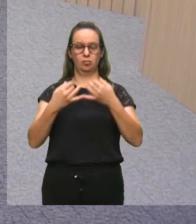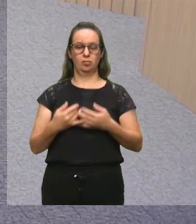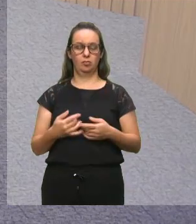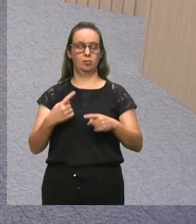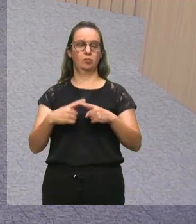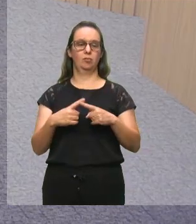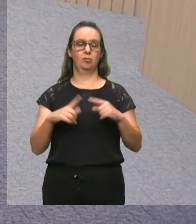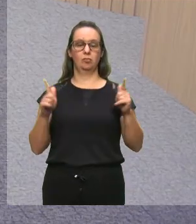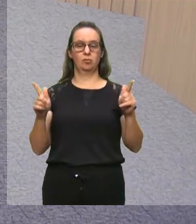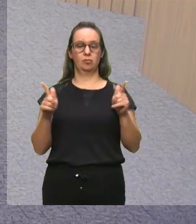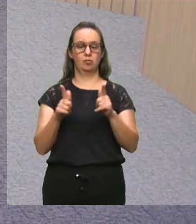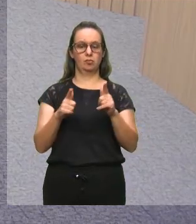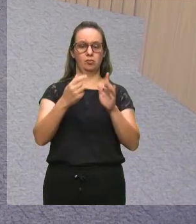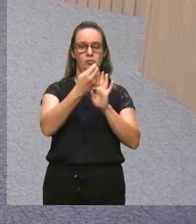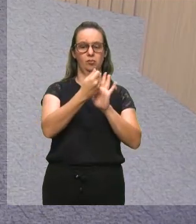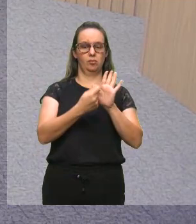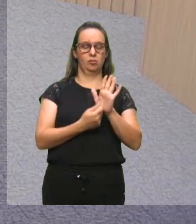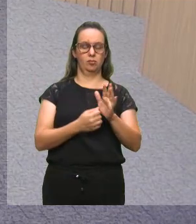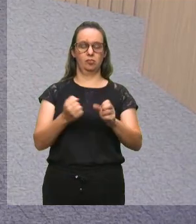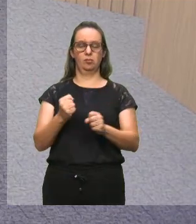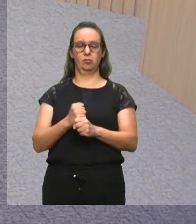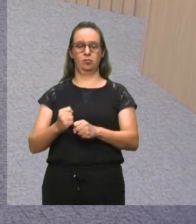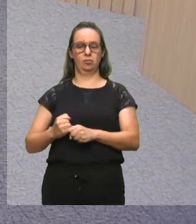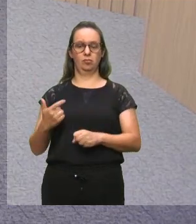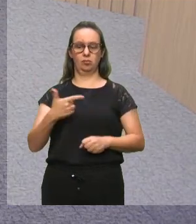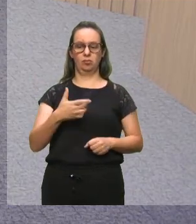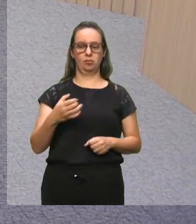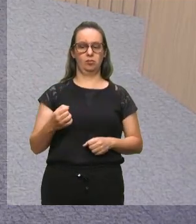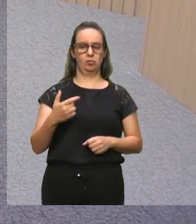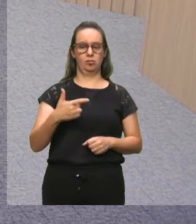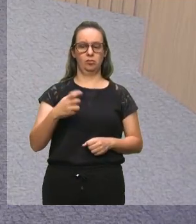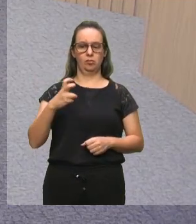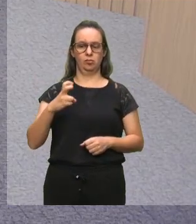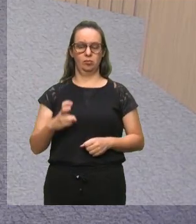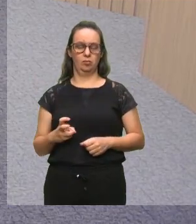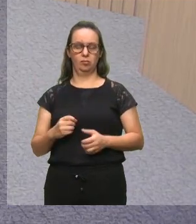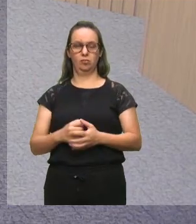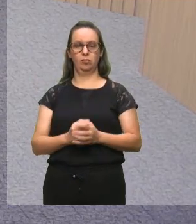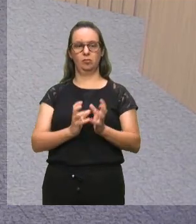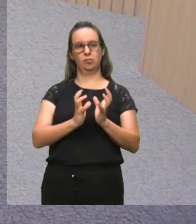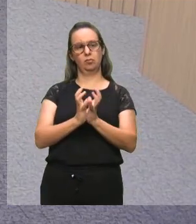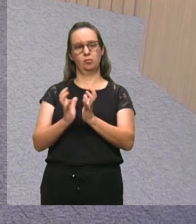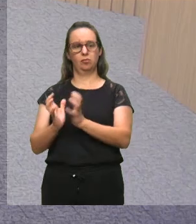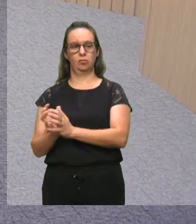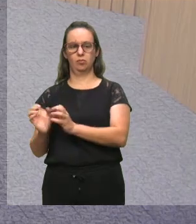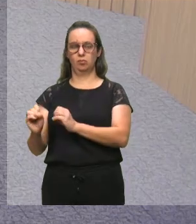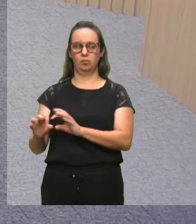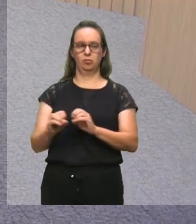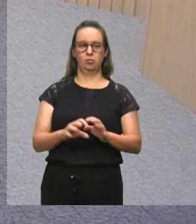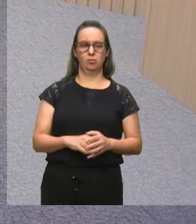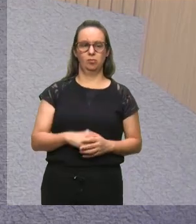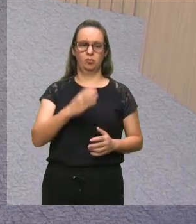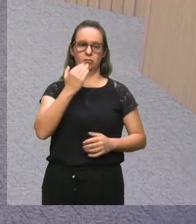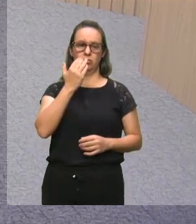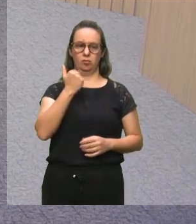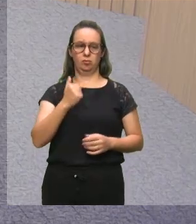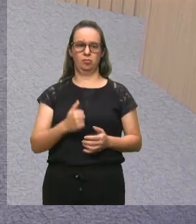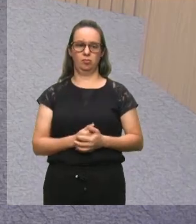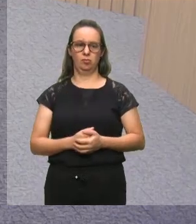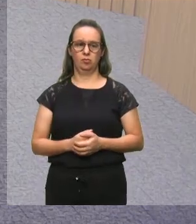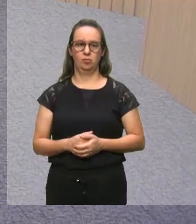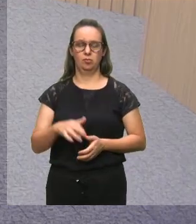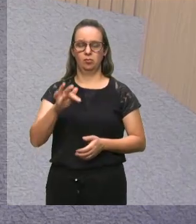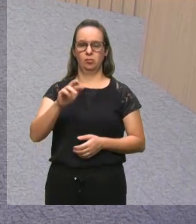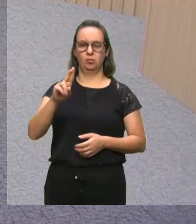do orçamento de 2025 para os conselhos Educação, Alimentação e